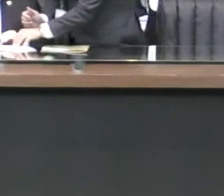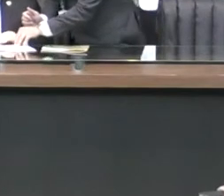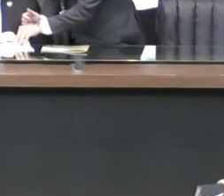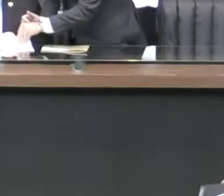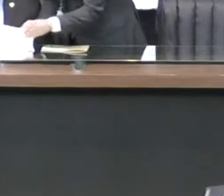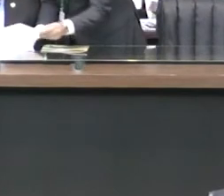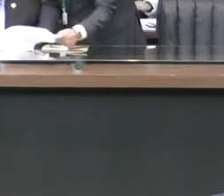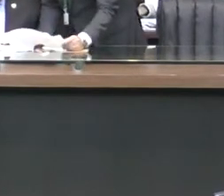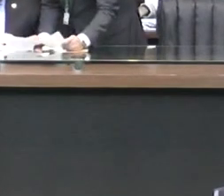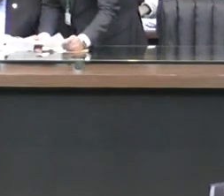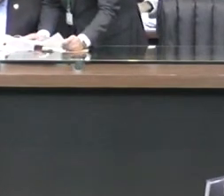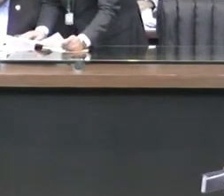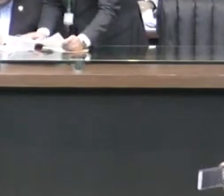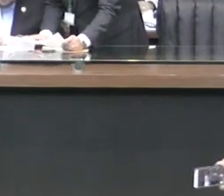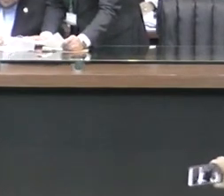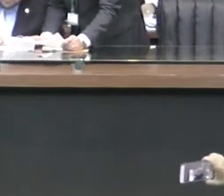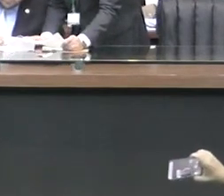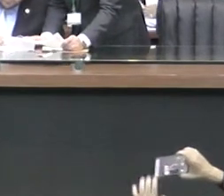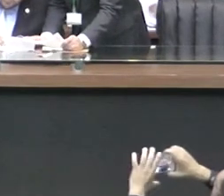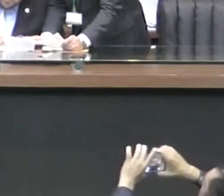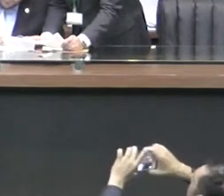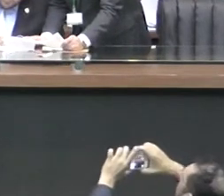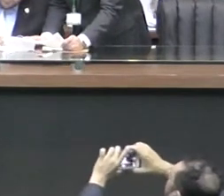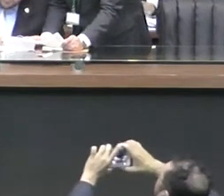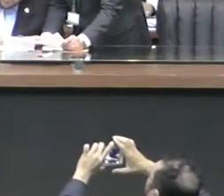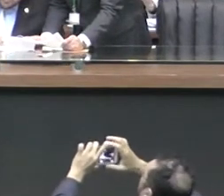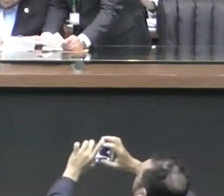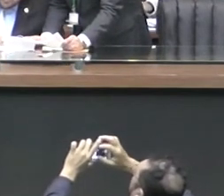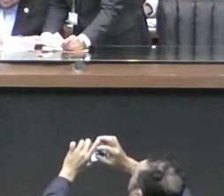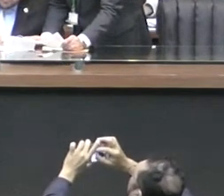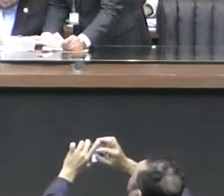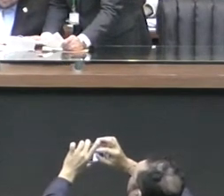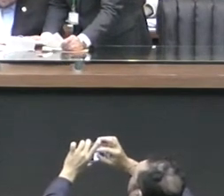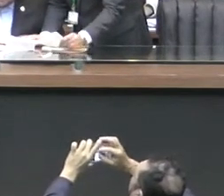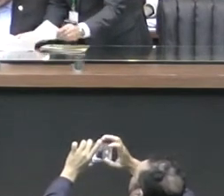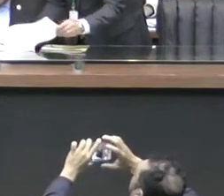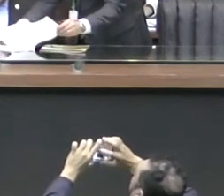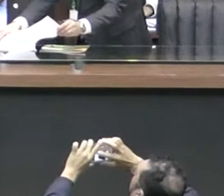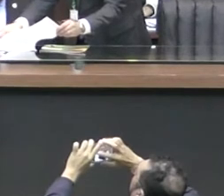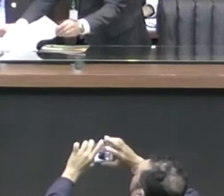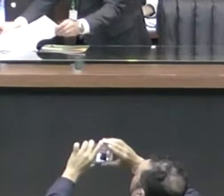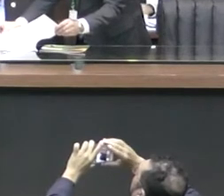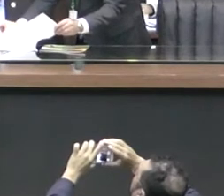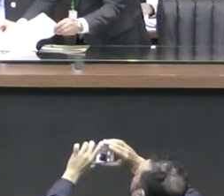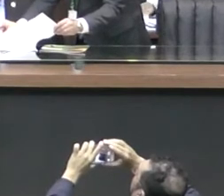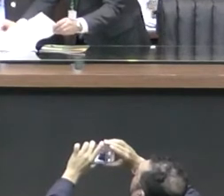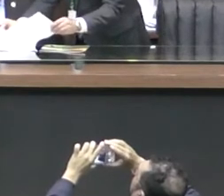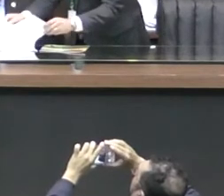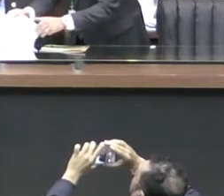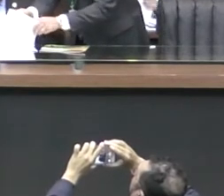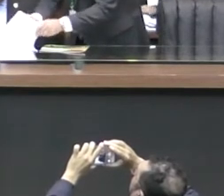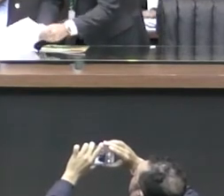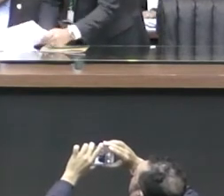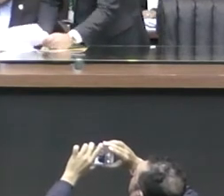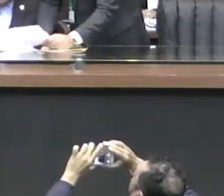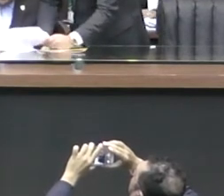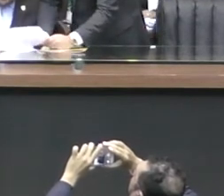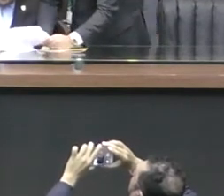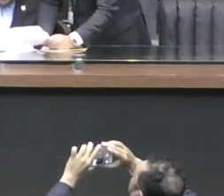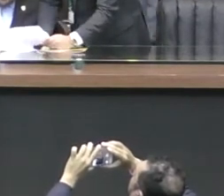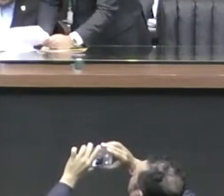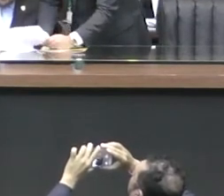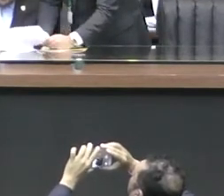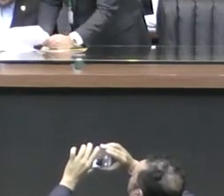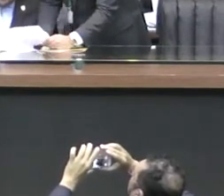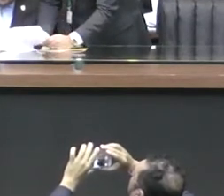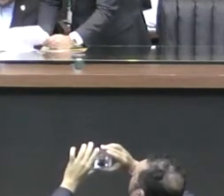mesa um pedido do eminente deputado Demilson Chagas para conceder o tempo aqui ao senhor